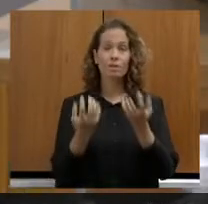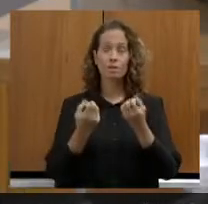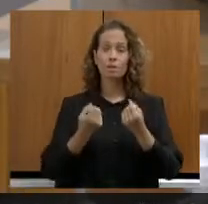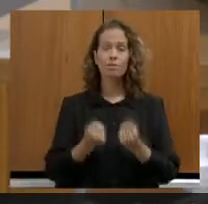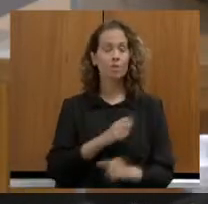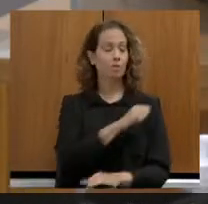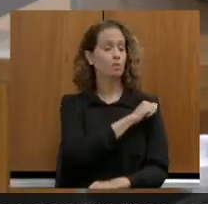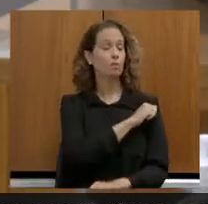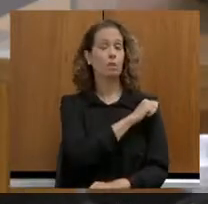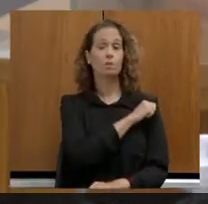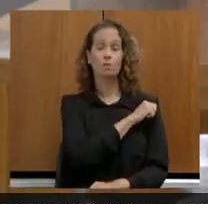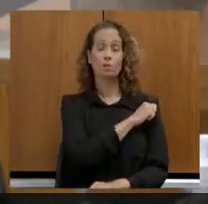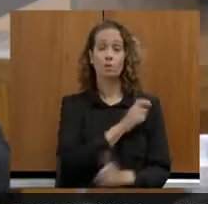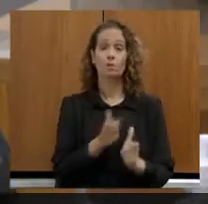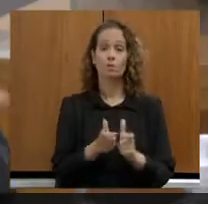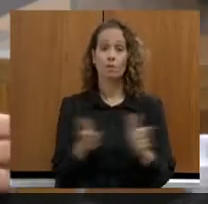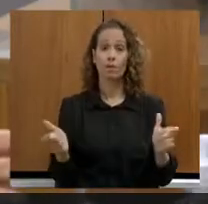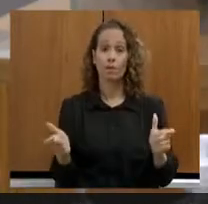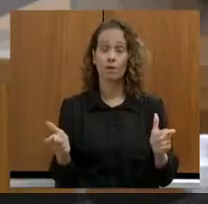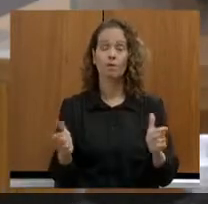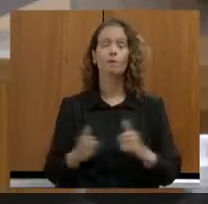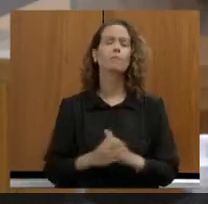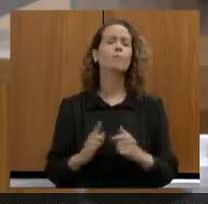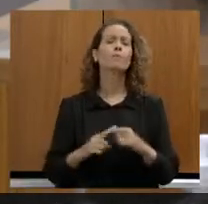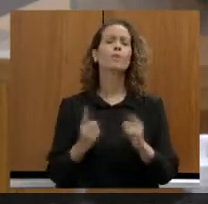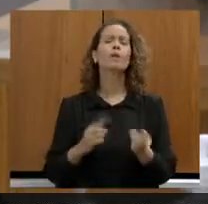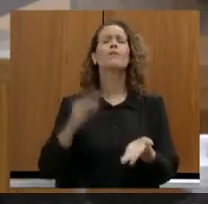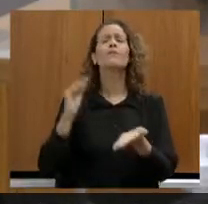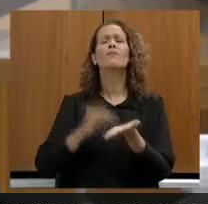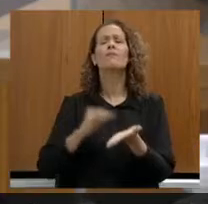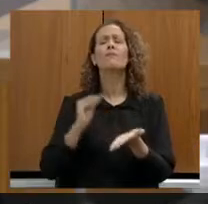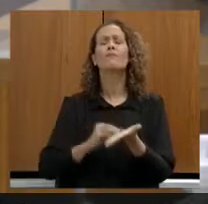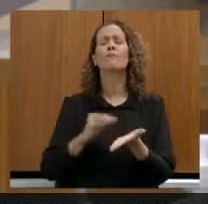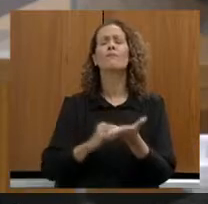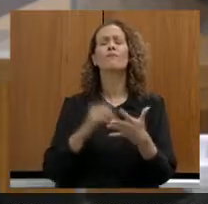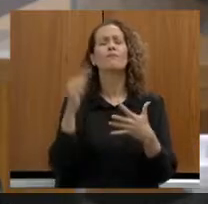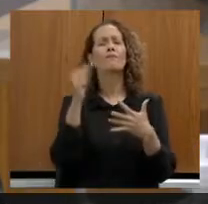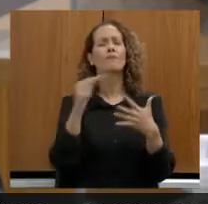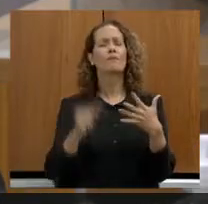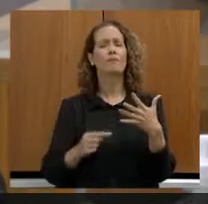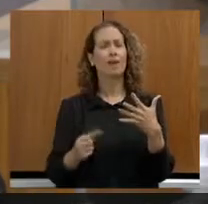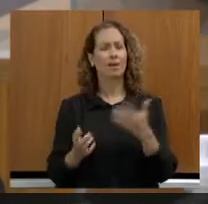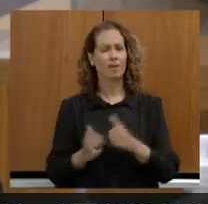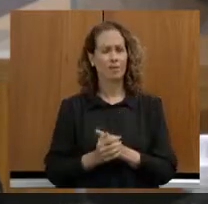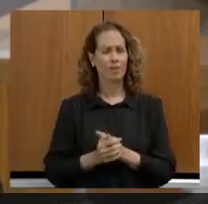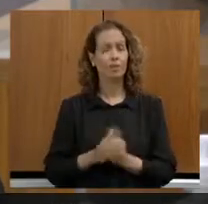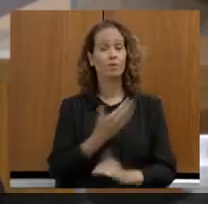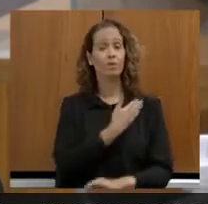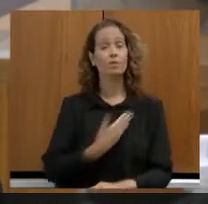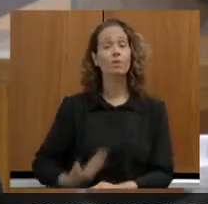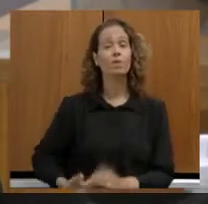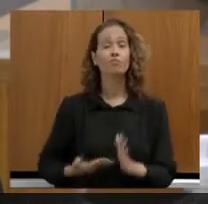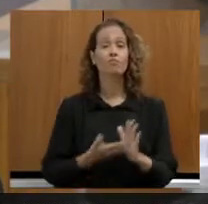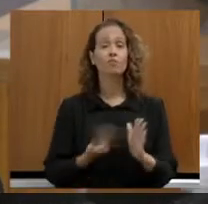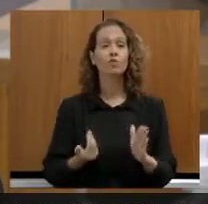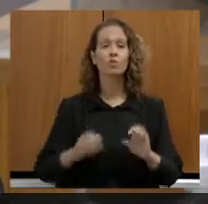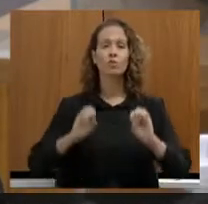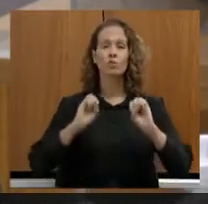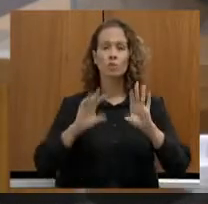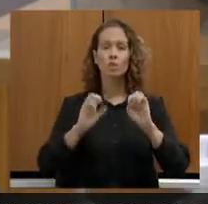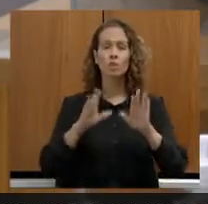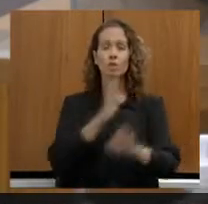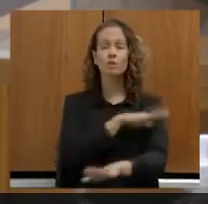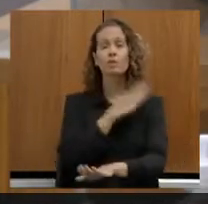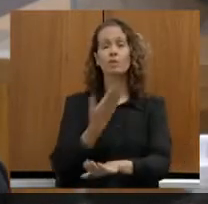maior de alunos mas falta ainda algumas coisas quando o governo tirou a questão do ensino em